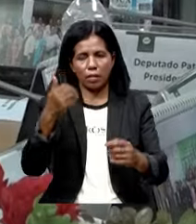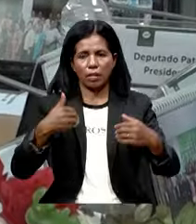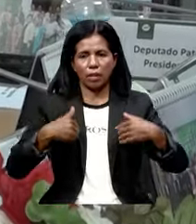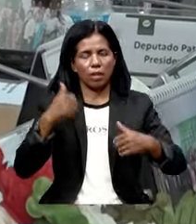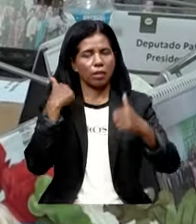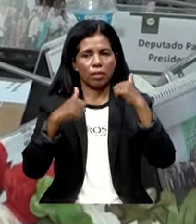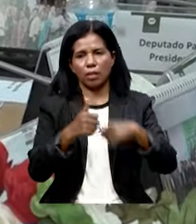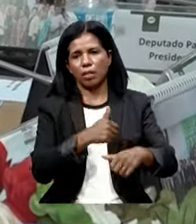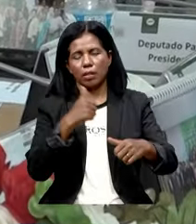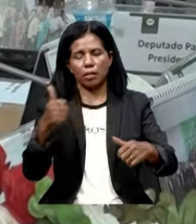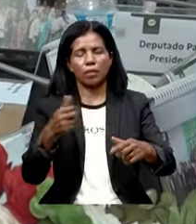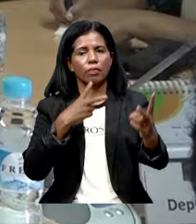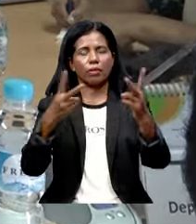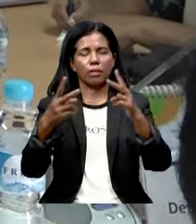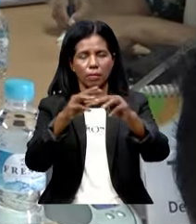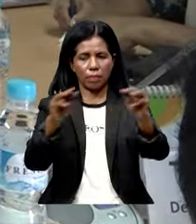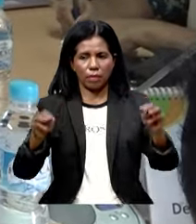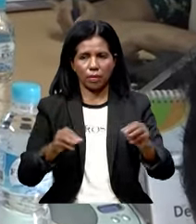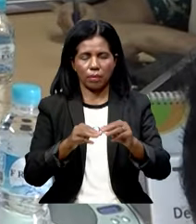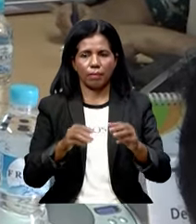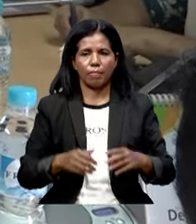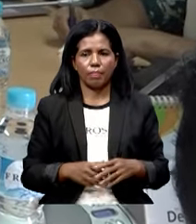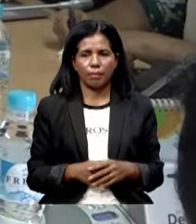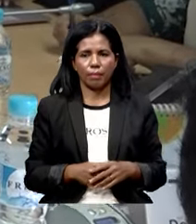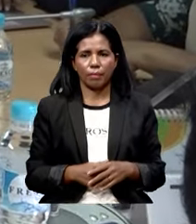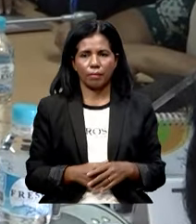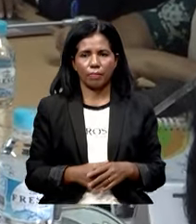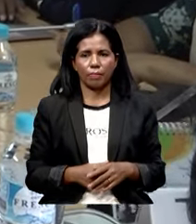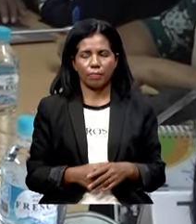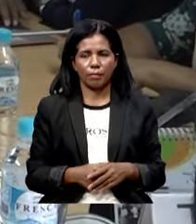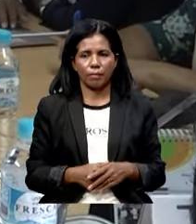atividade selo, co de viagem ba município. Luciano Amaral, Mário Ferreira, Giamen.